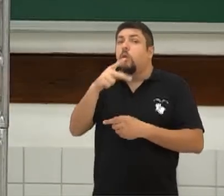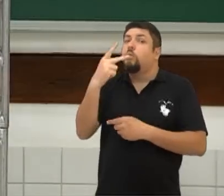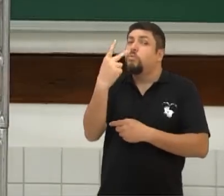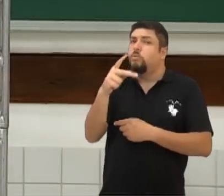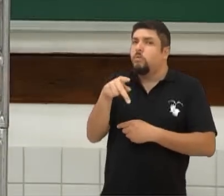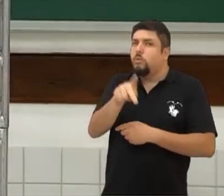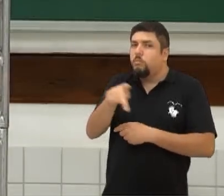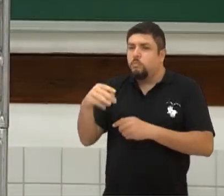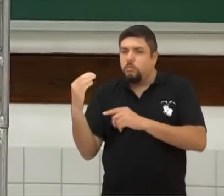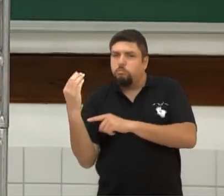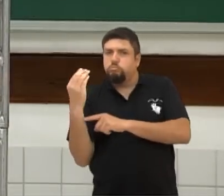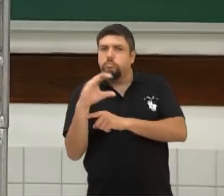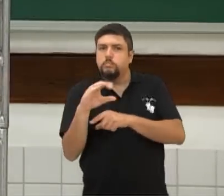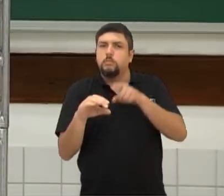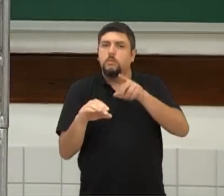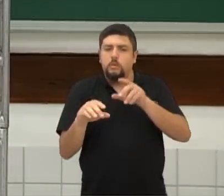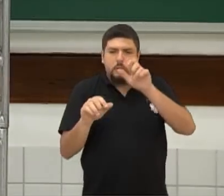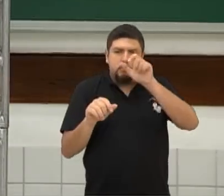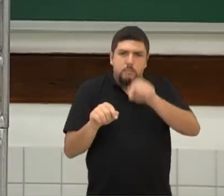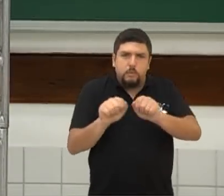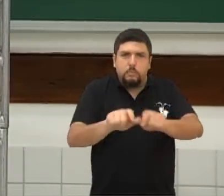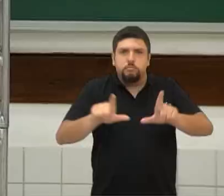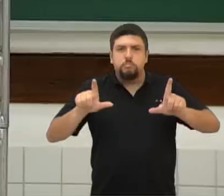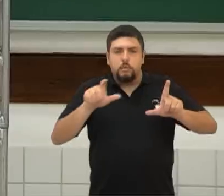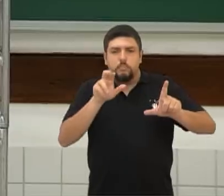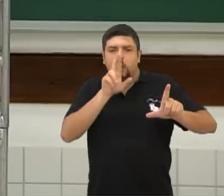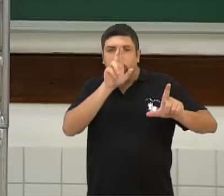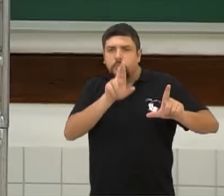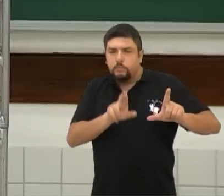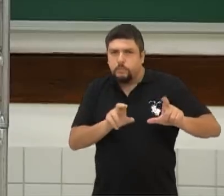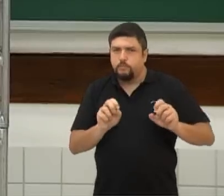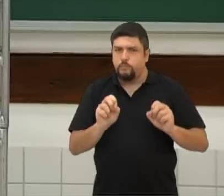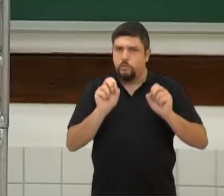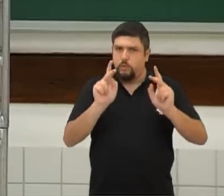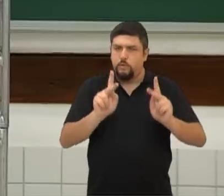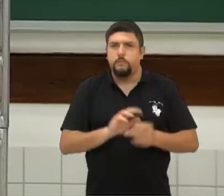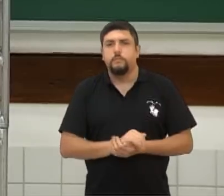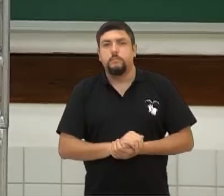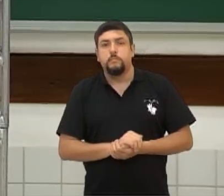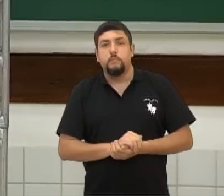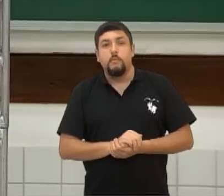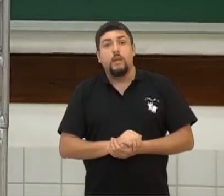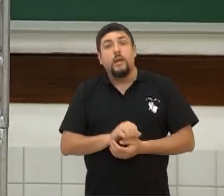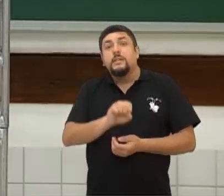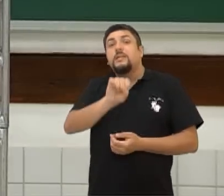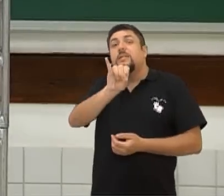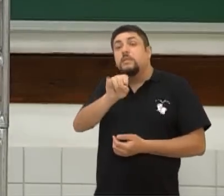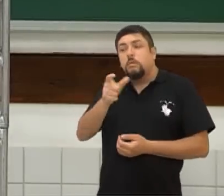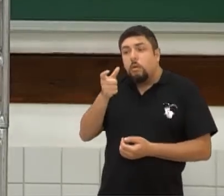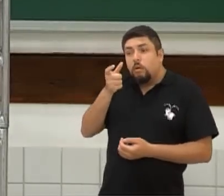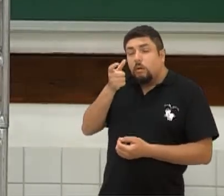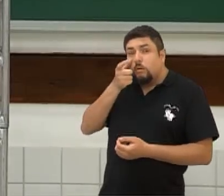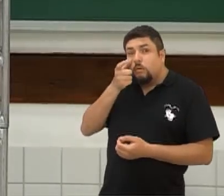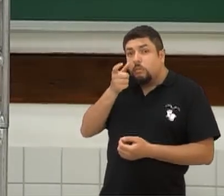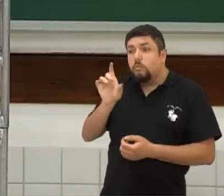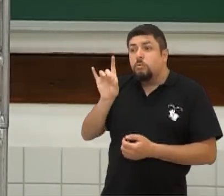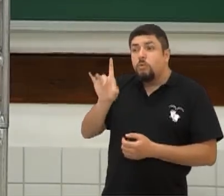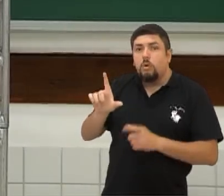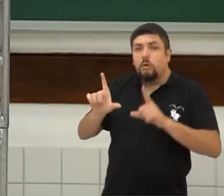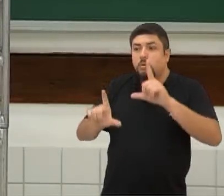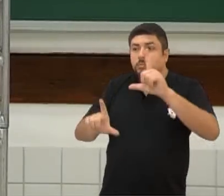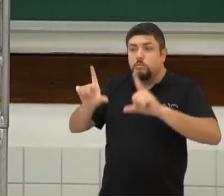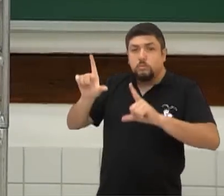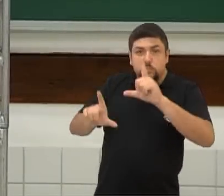professora posta também, sejam avaliativas ou não. E para o pessoal que não tem acesso ao Classroom